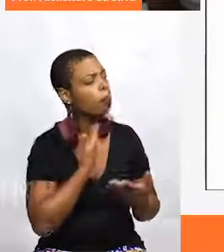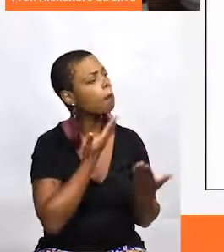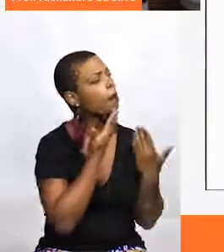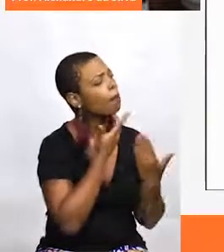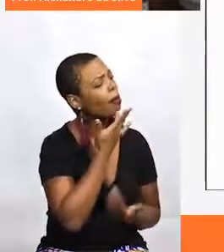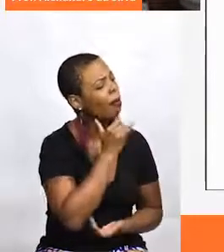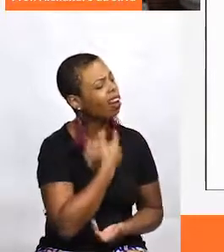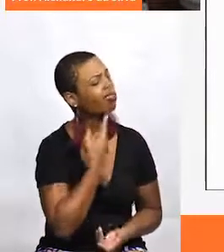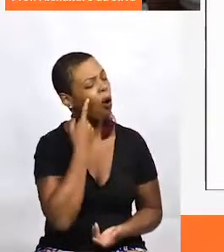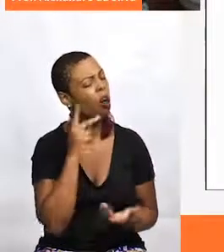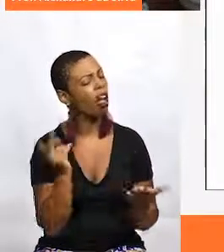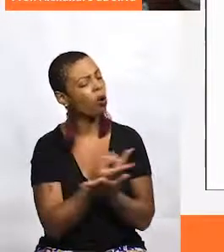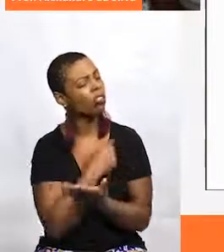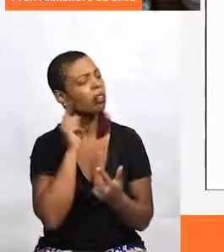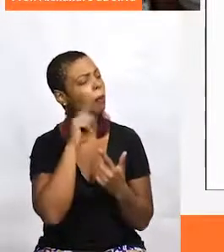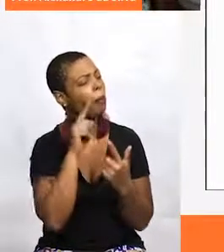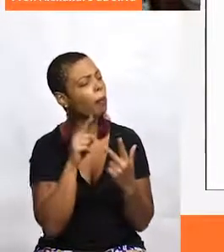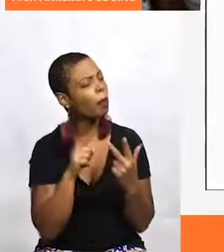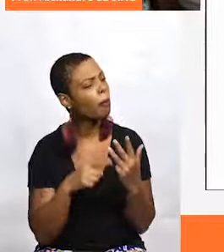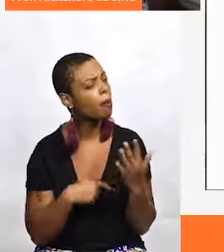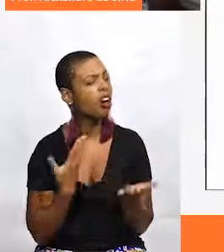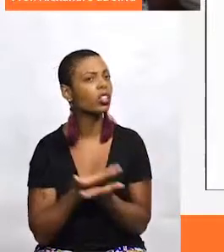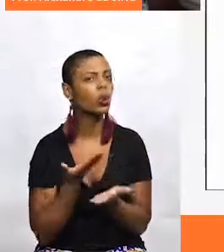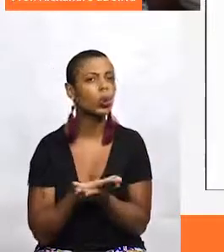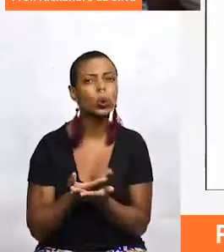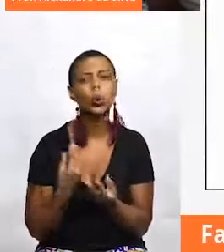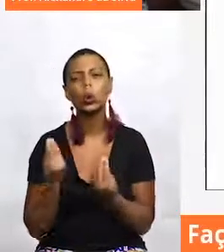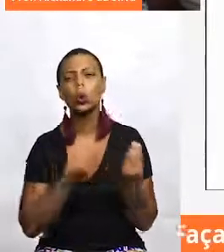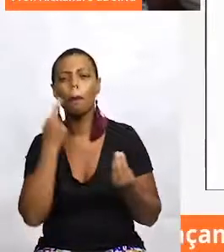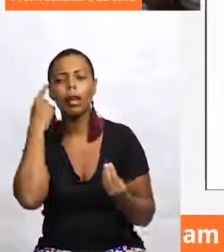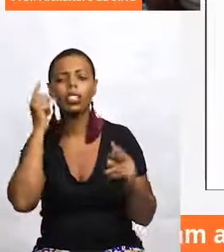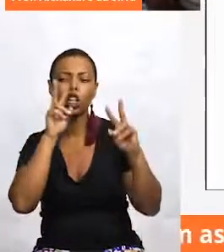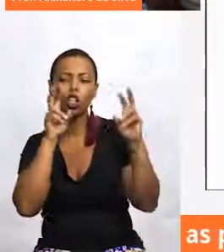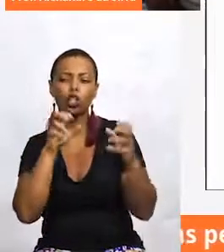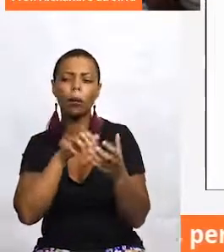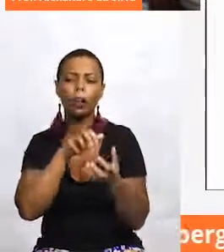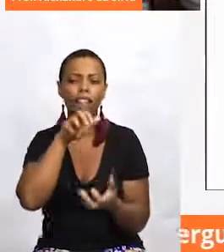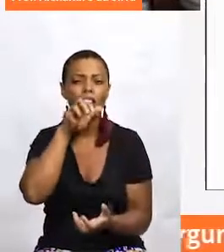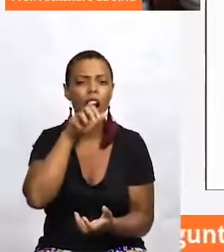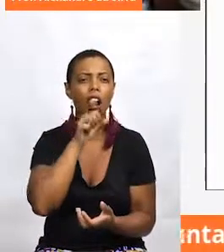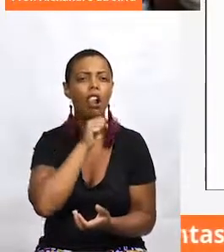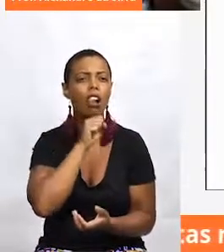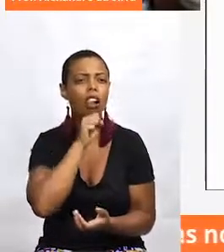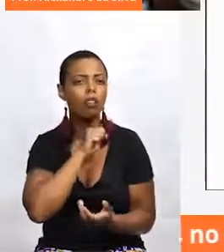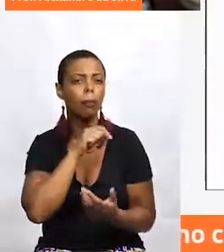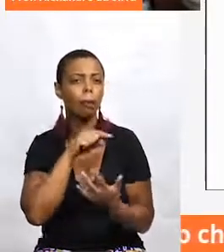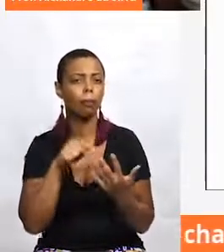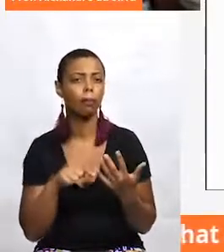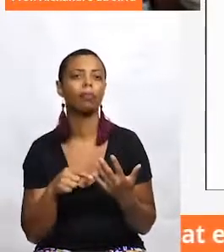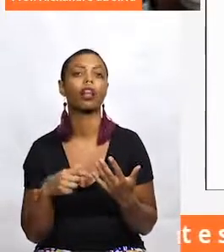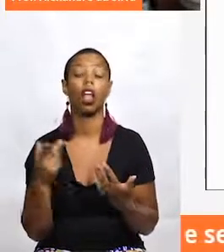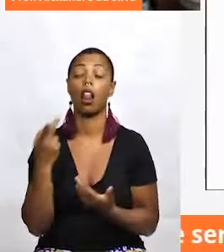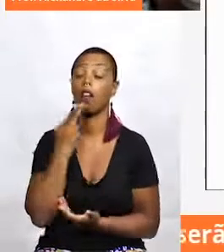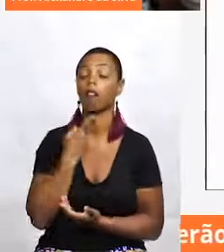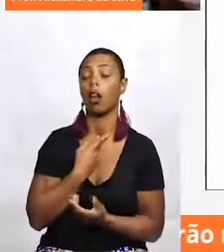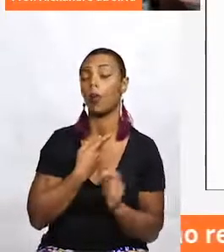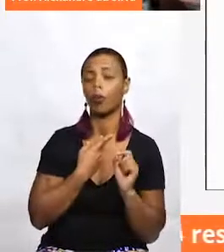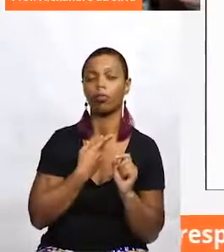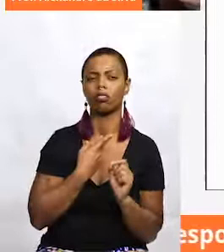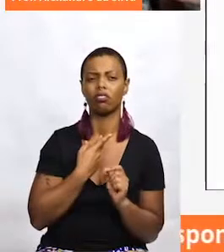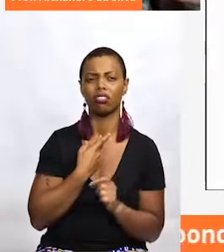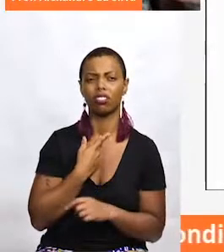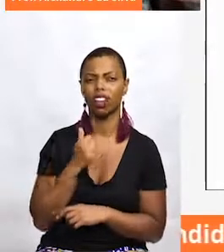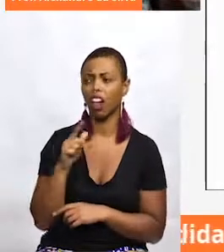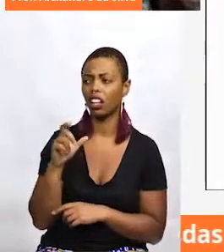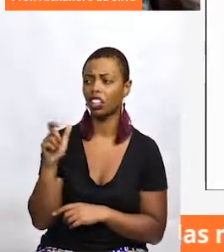isso, aquilo, né, estudar, tem que pensar essas coisas de envelhecimento e tal. E aí ele falou assim, Alexandre, ninguém tá